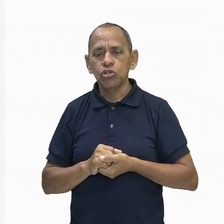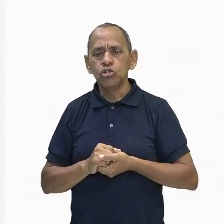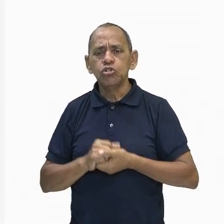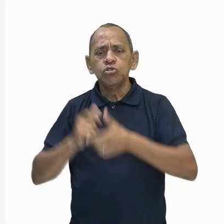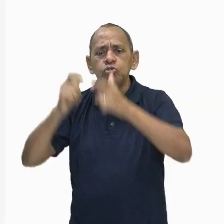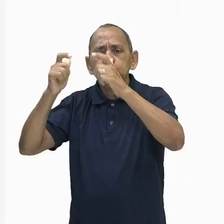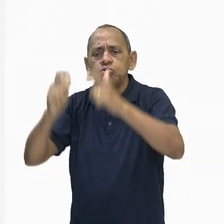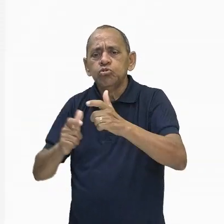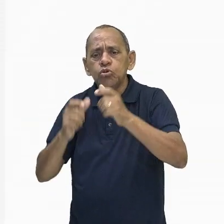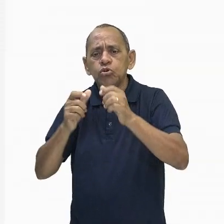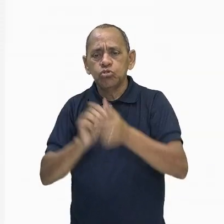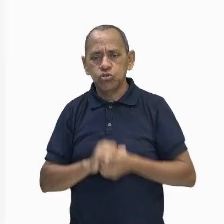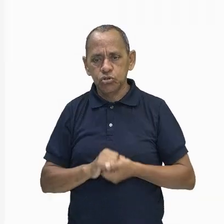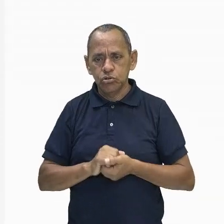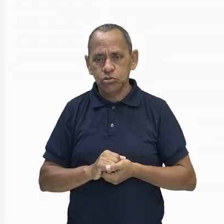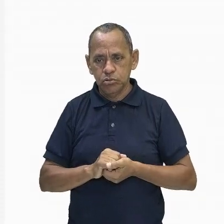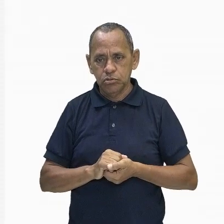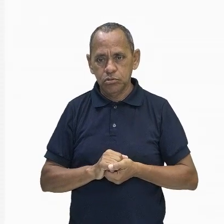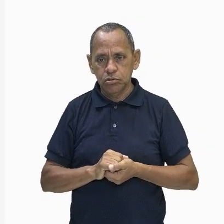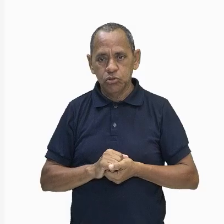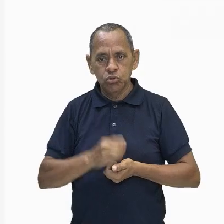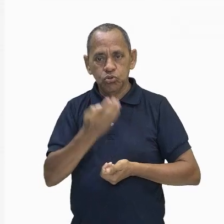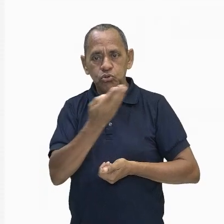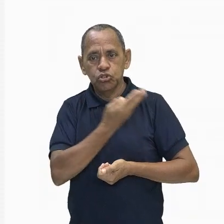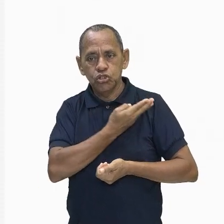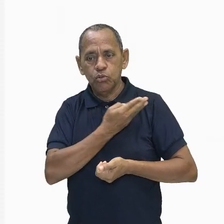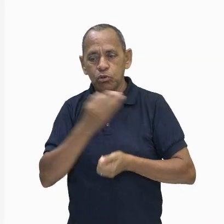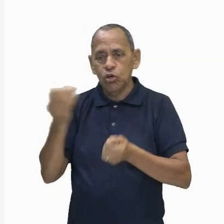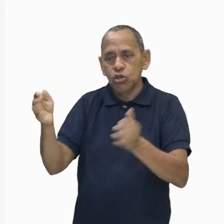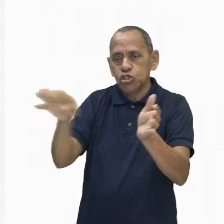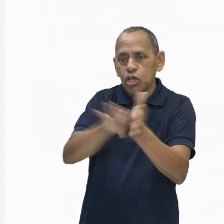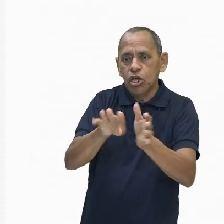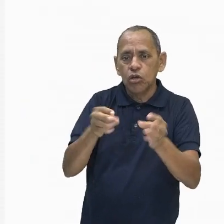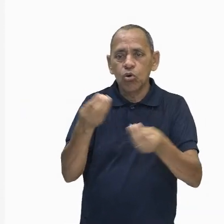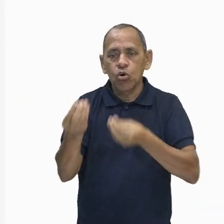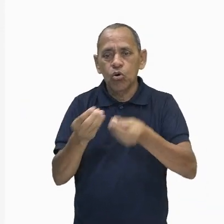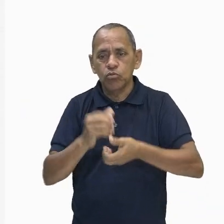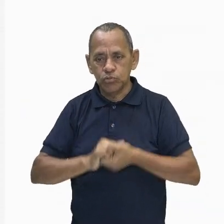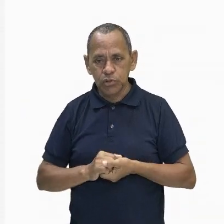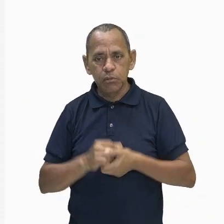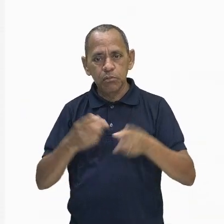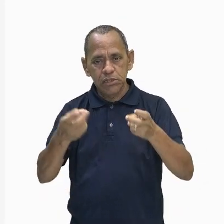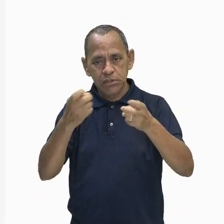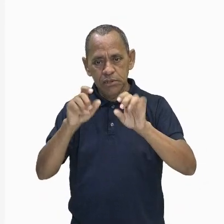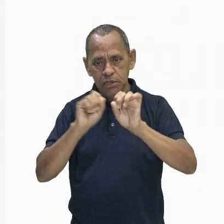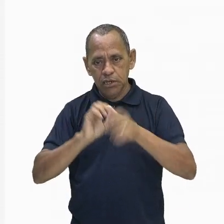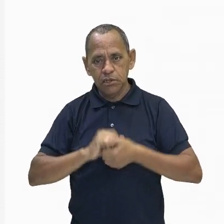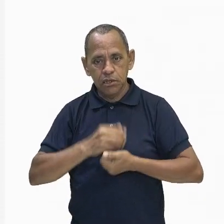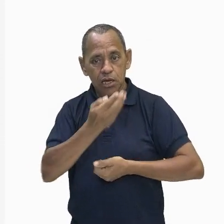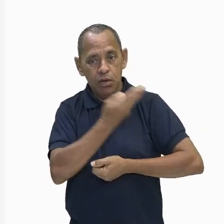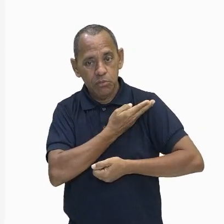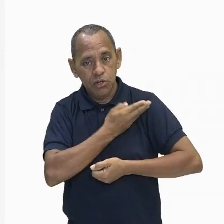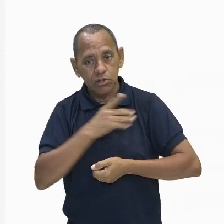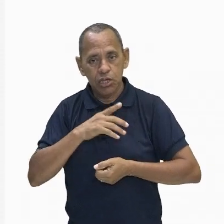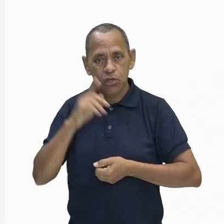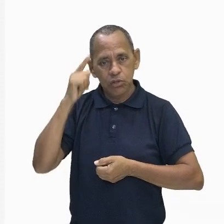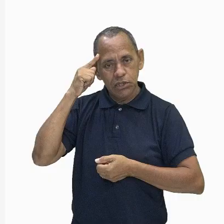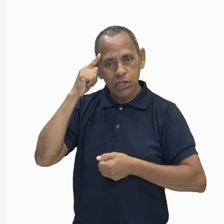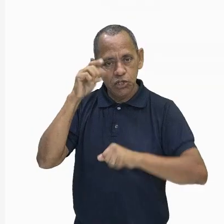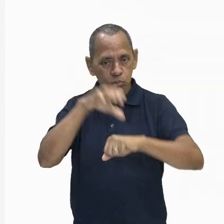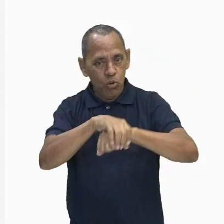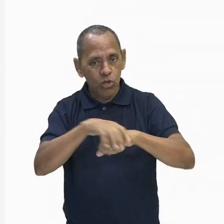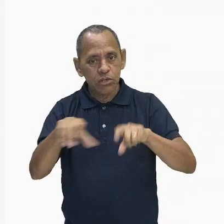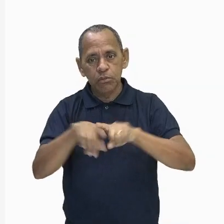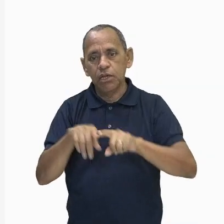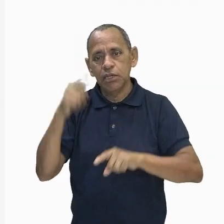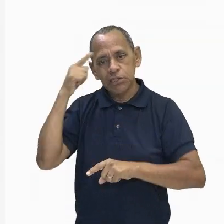adjuntos adnominais. Eu tenho uma determinação específica de quem são esses amigos, eu tenho uma ideia de posse, eu tenho uma ideia